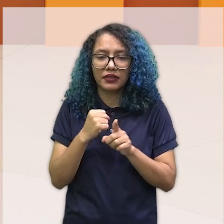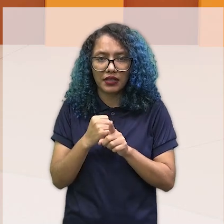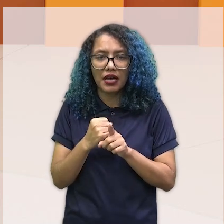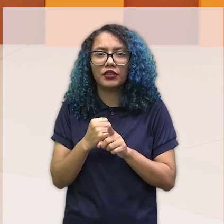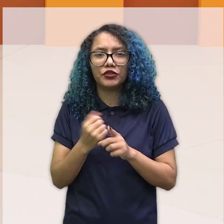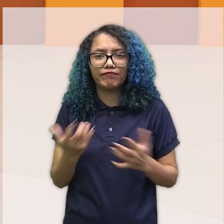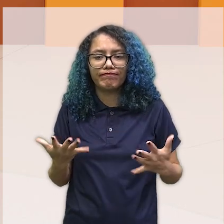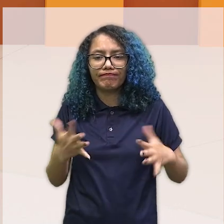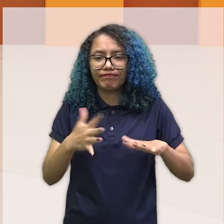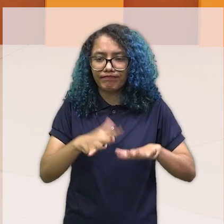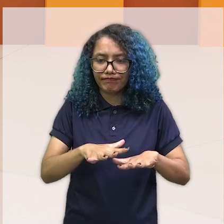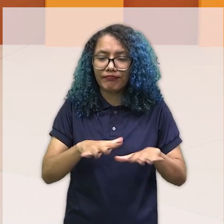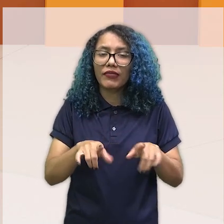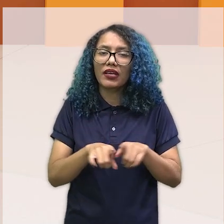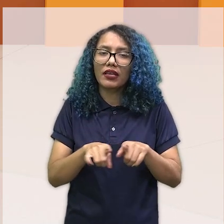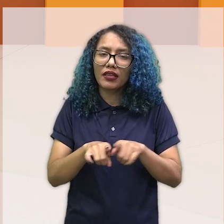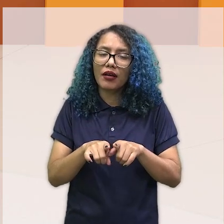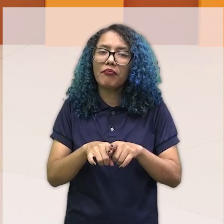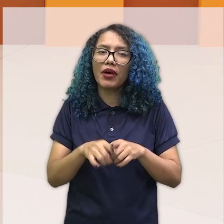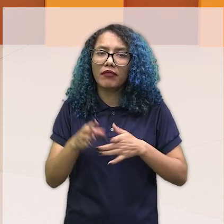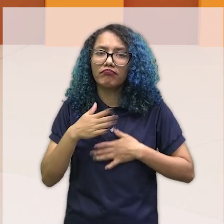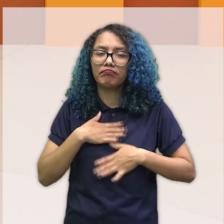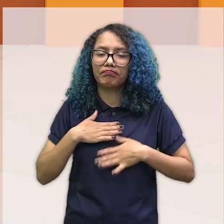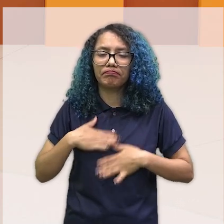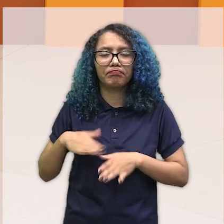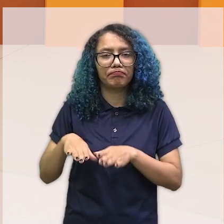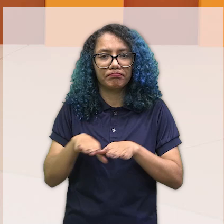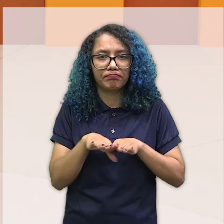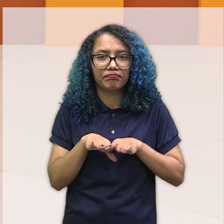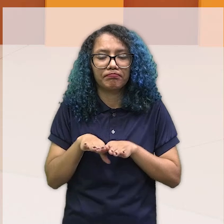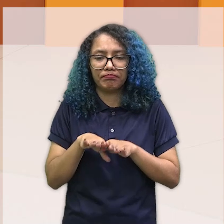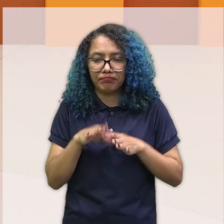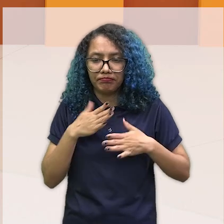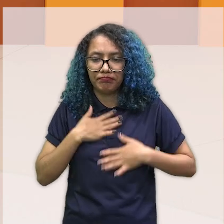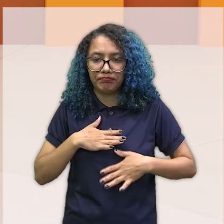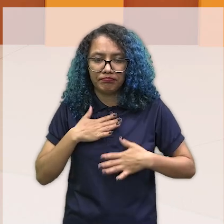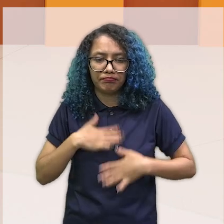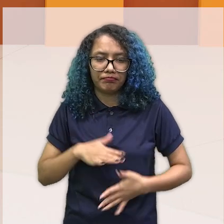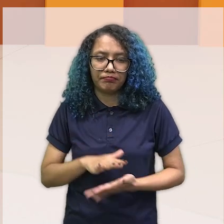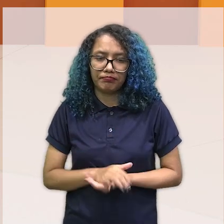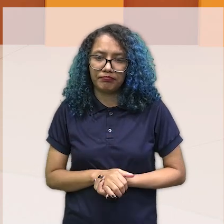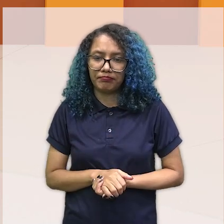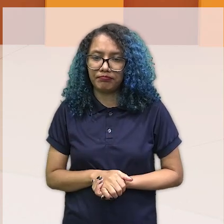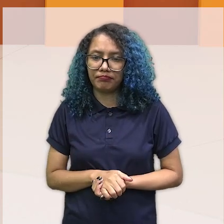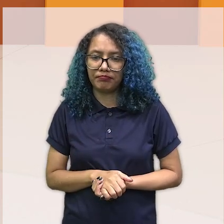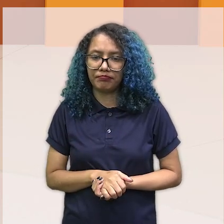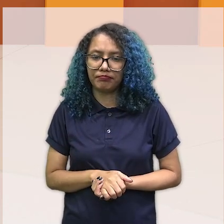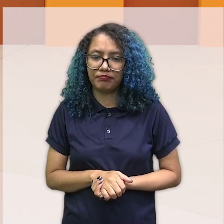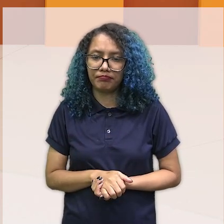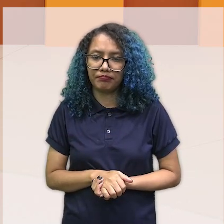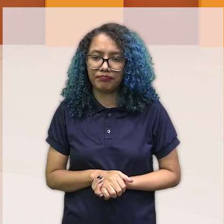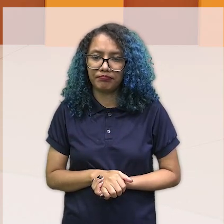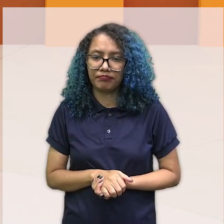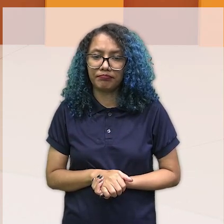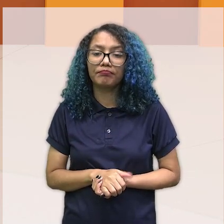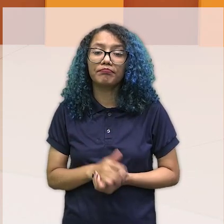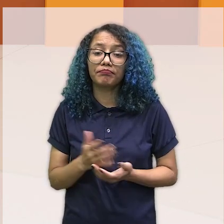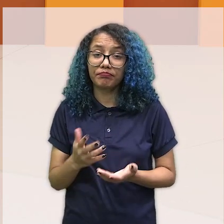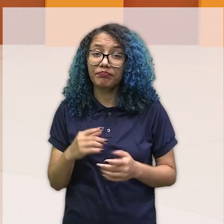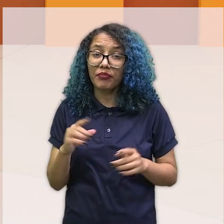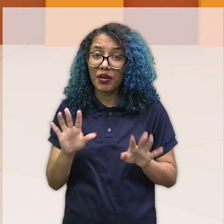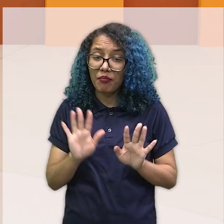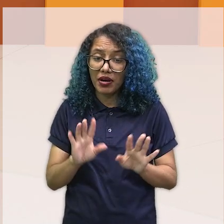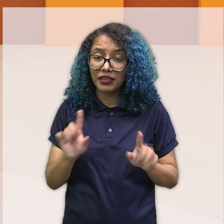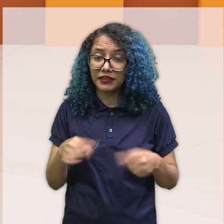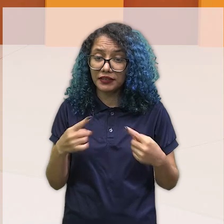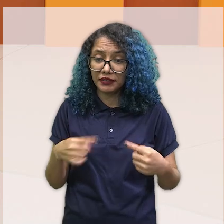mais inclusiva e acaba se tornando, consequentemente, mais harmoniosa, tá? E vai existir ali muitos desafios,